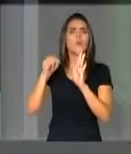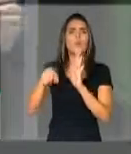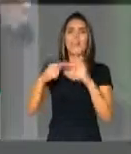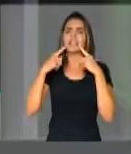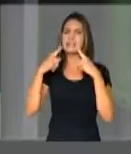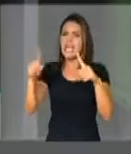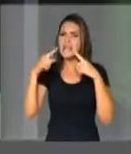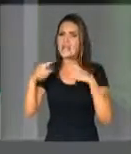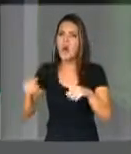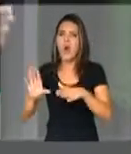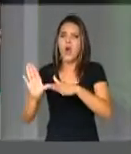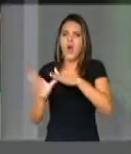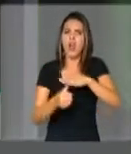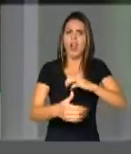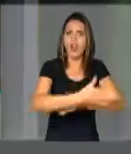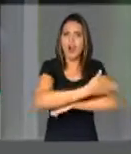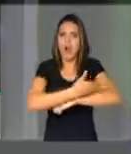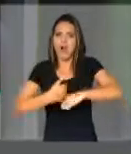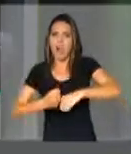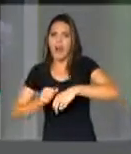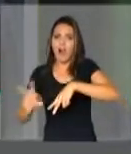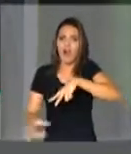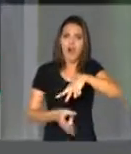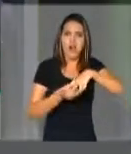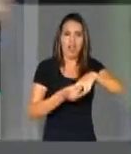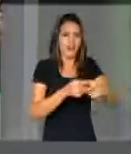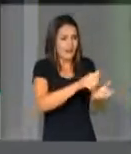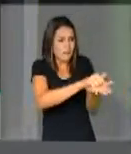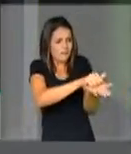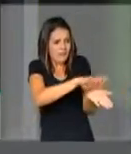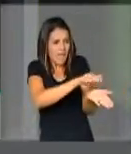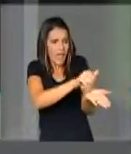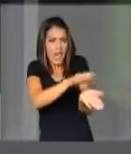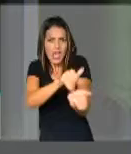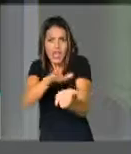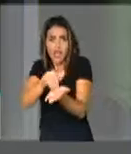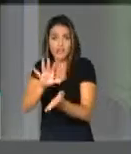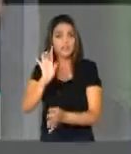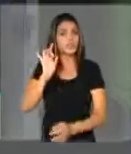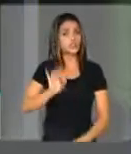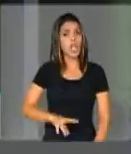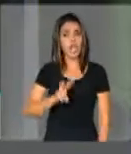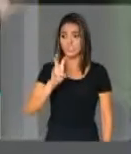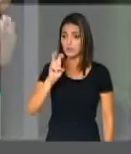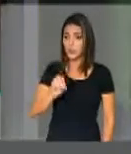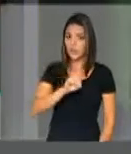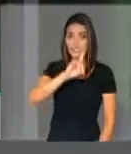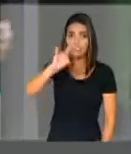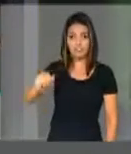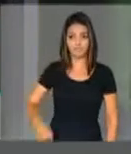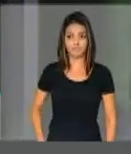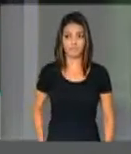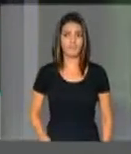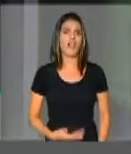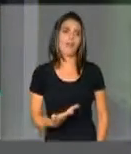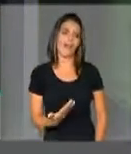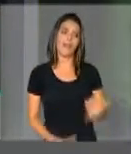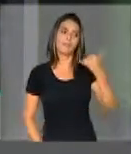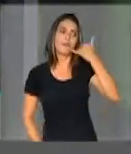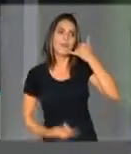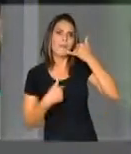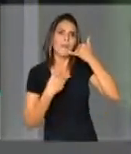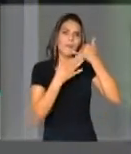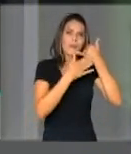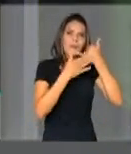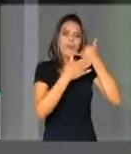no governo mergulhado indefinições quanto elas 50 dias hoje vazou a conversa do céu bebiano